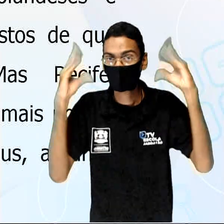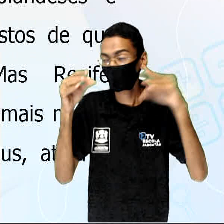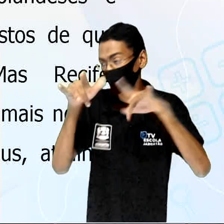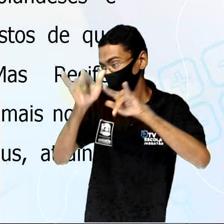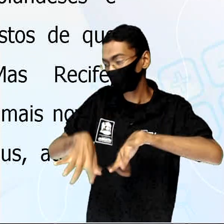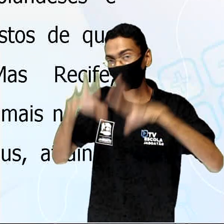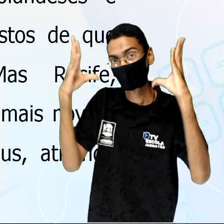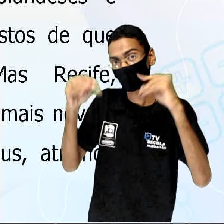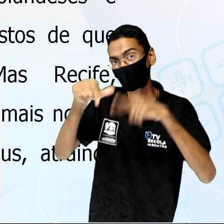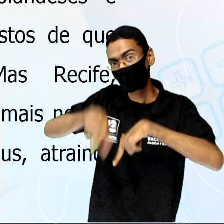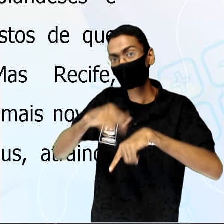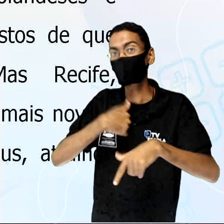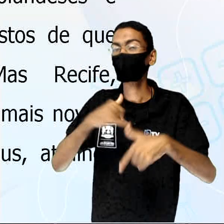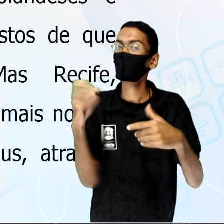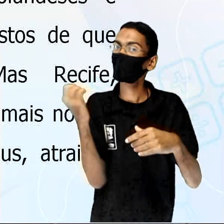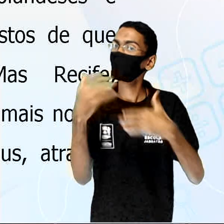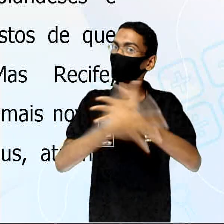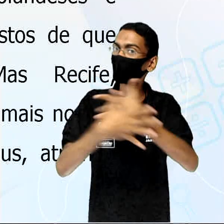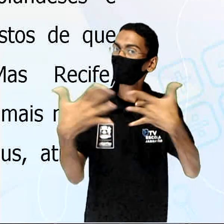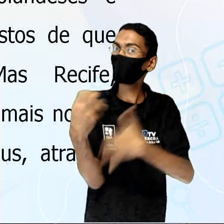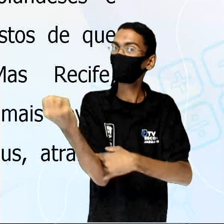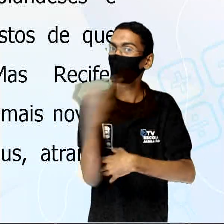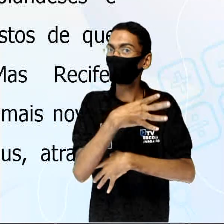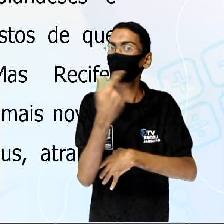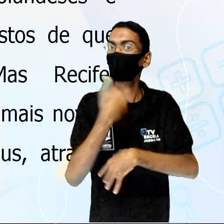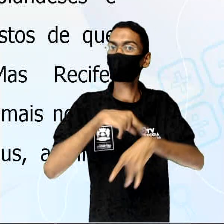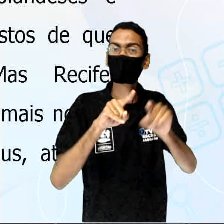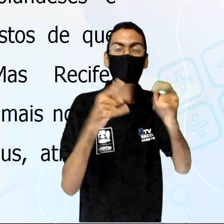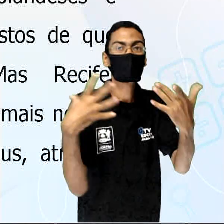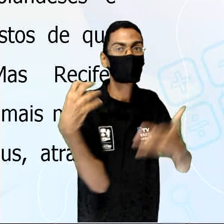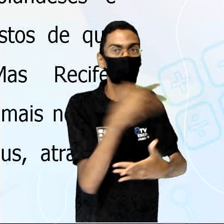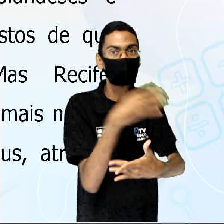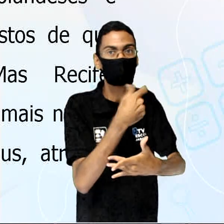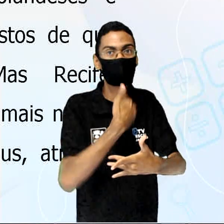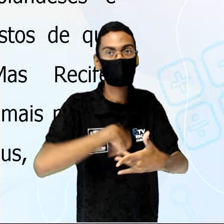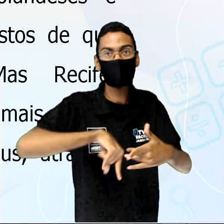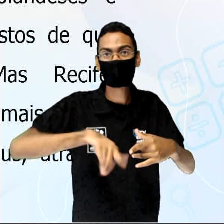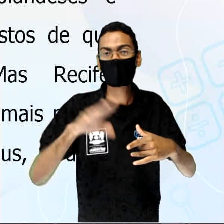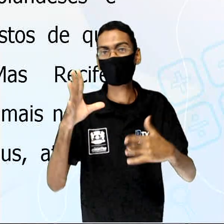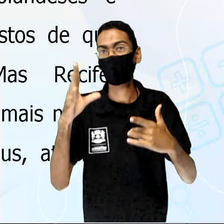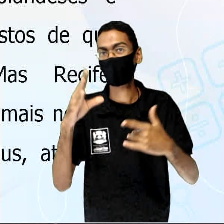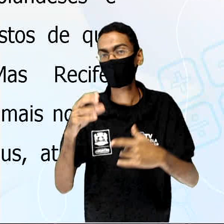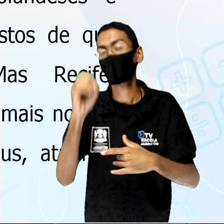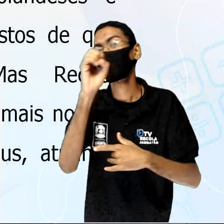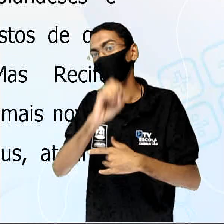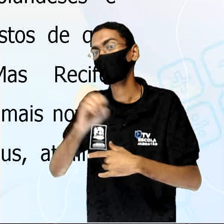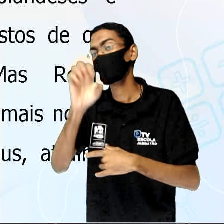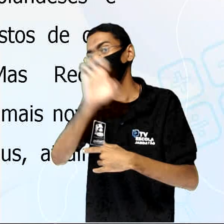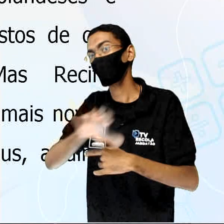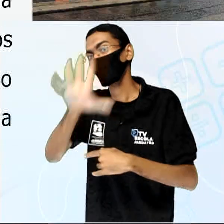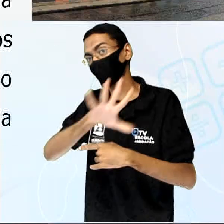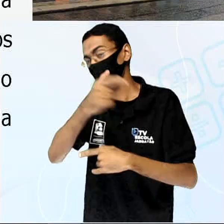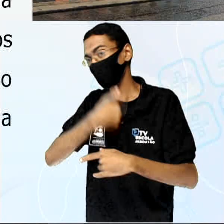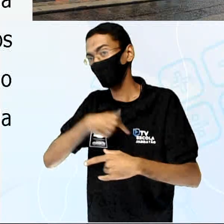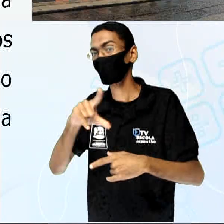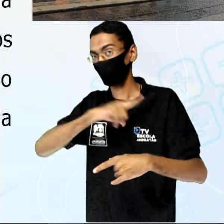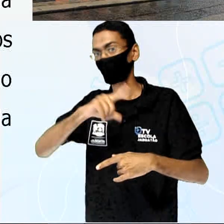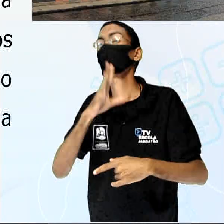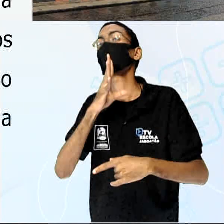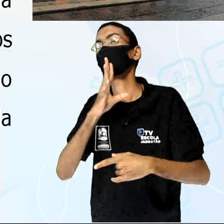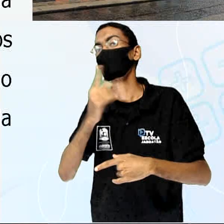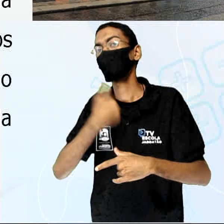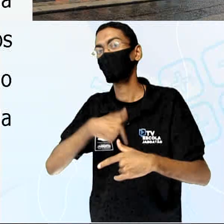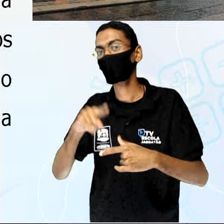bem projetada, sob padrões novos que os europeus já conheciam. Isso atraiu os ricos comerciantes